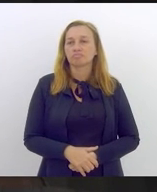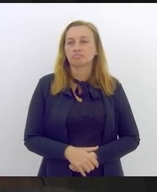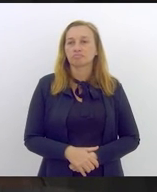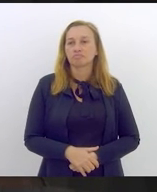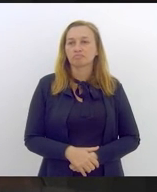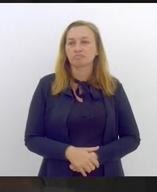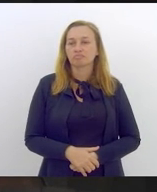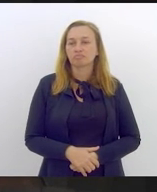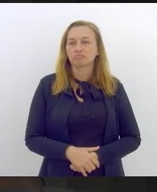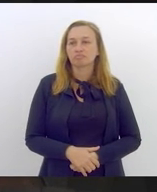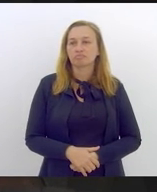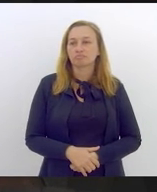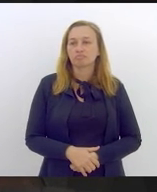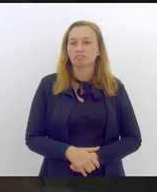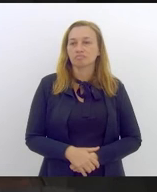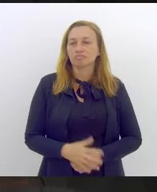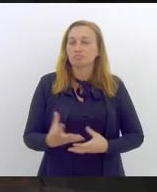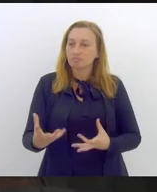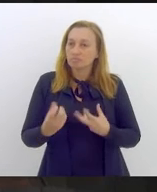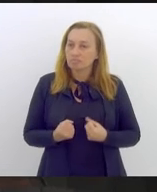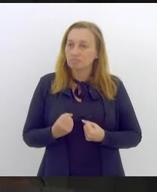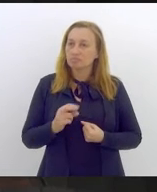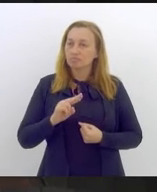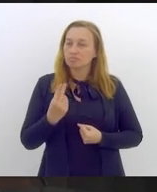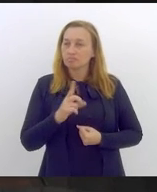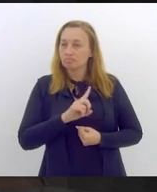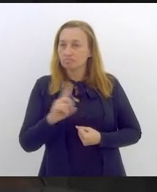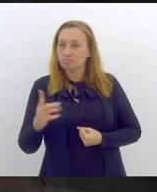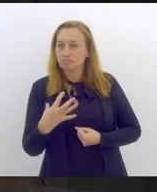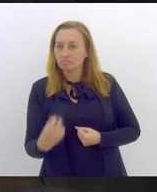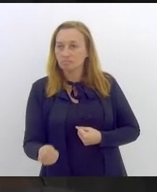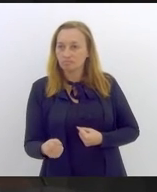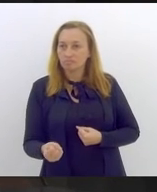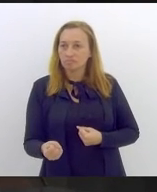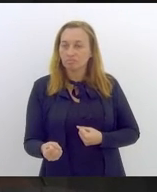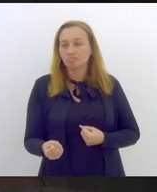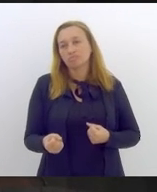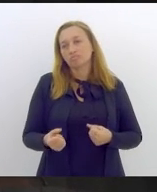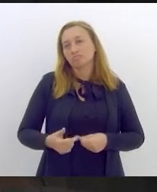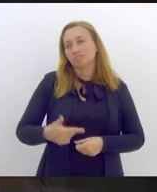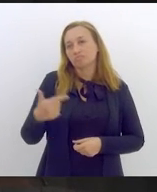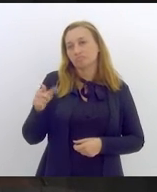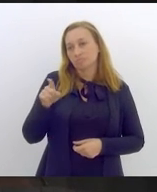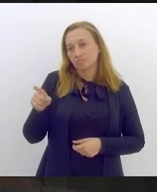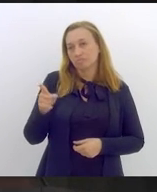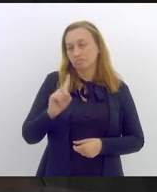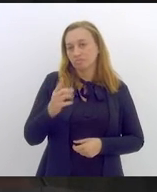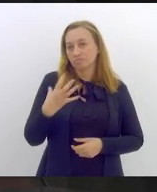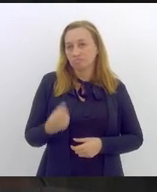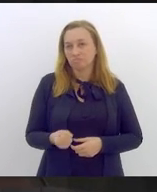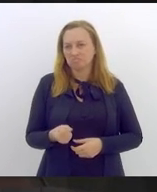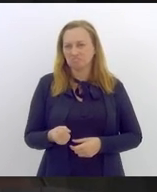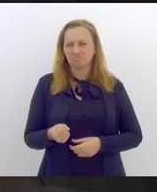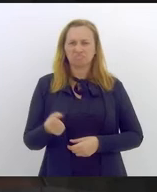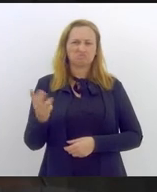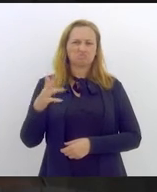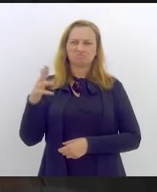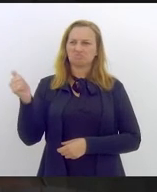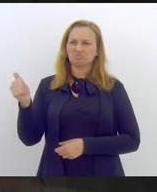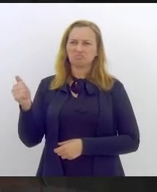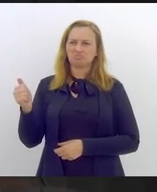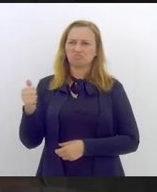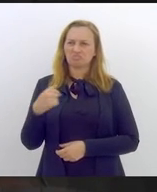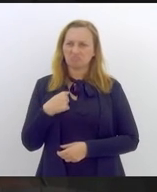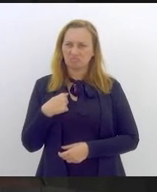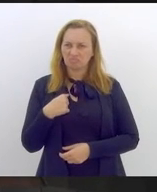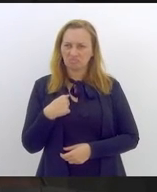ou indignar-se e segundo ele é indignação não era uma opção ele disse eu jamais vou me resignar